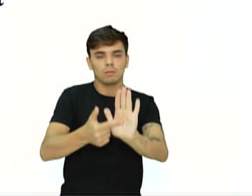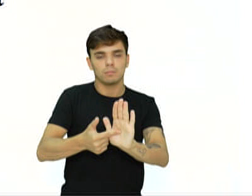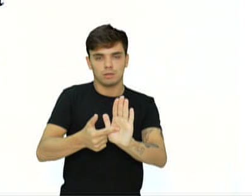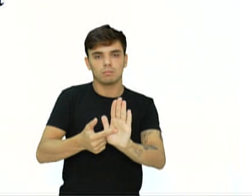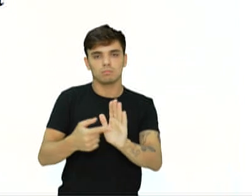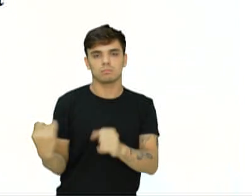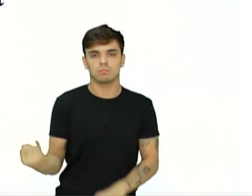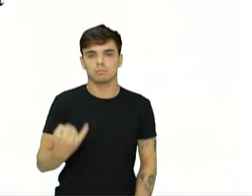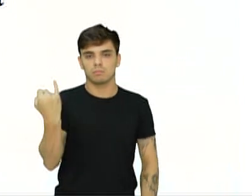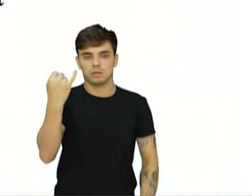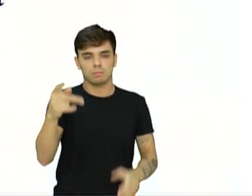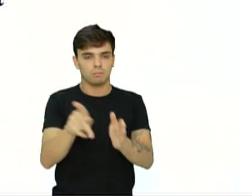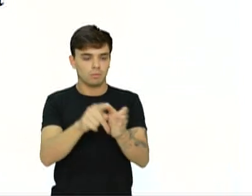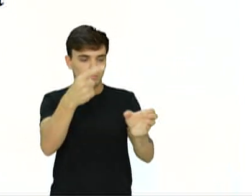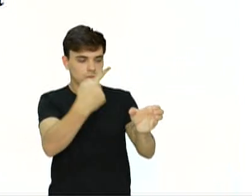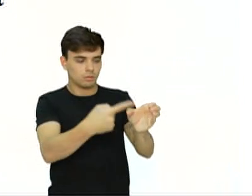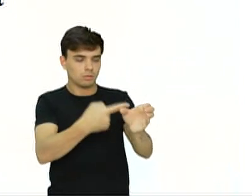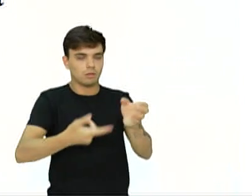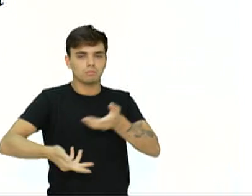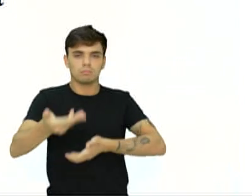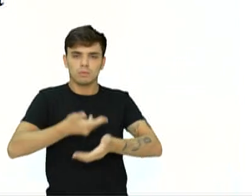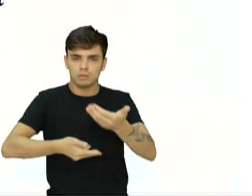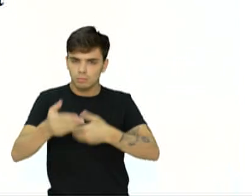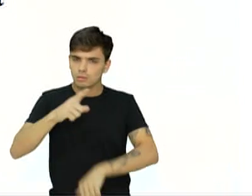a importância da cidadania